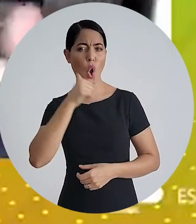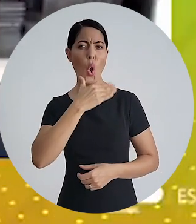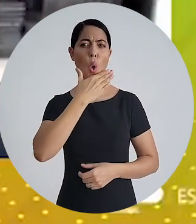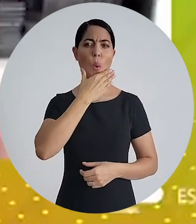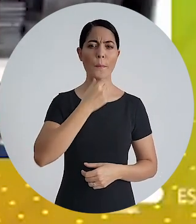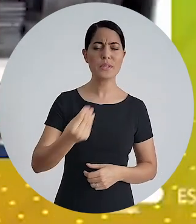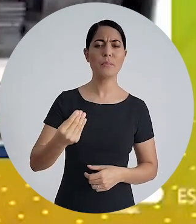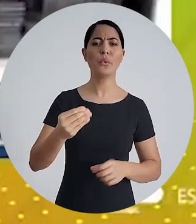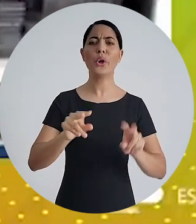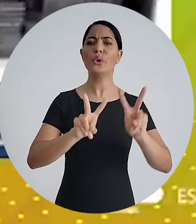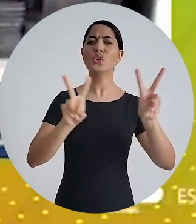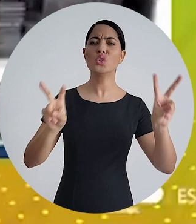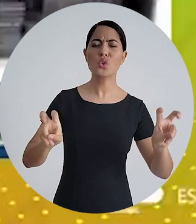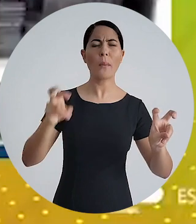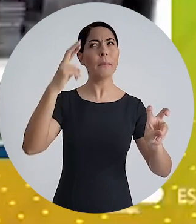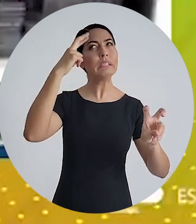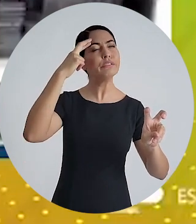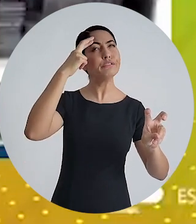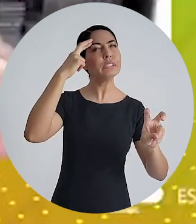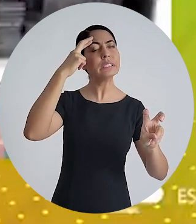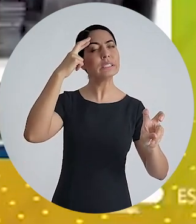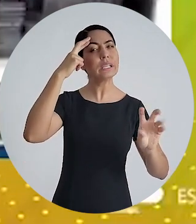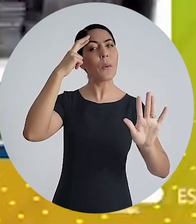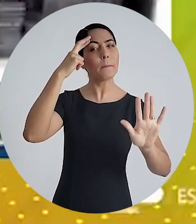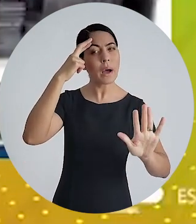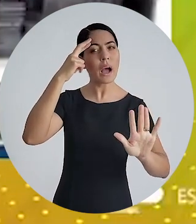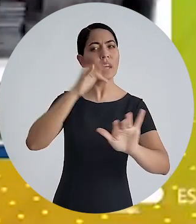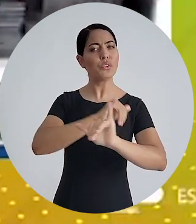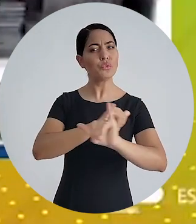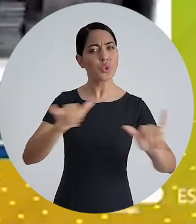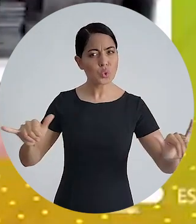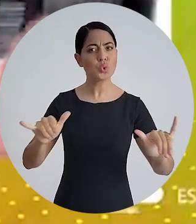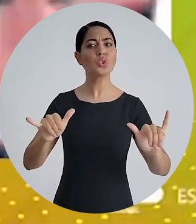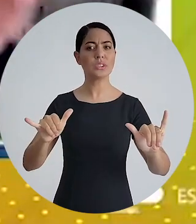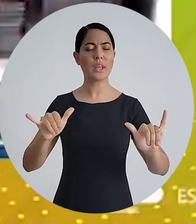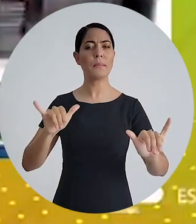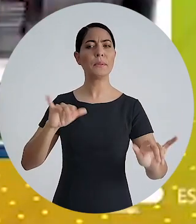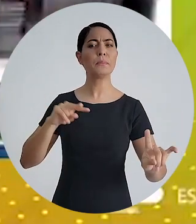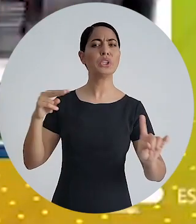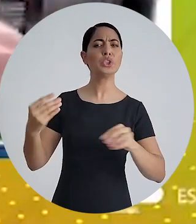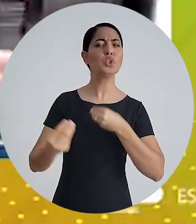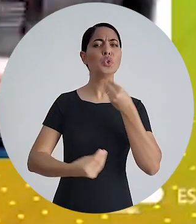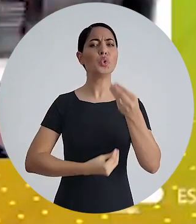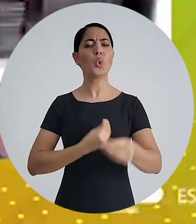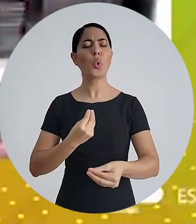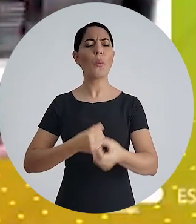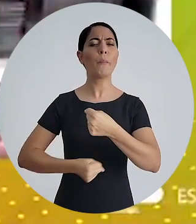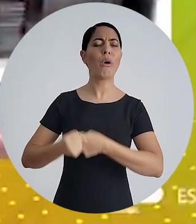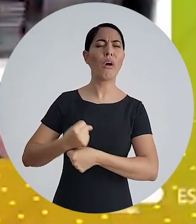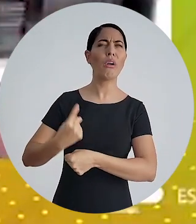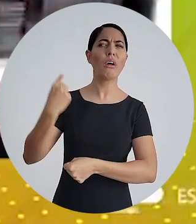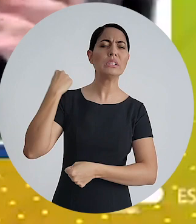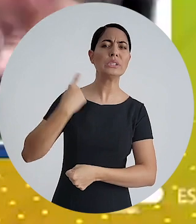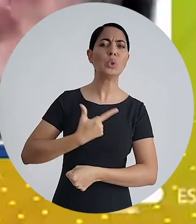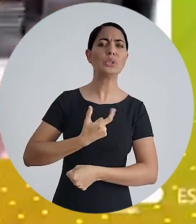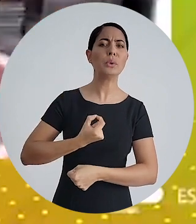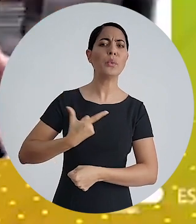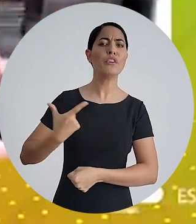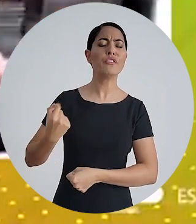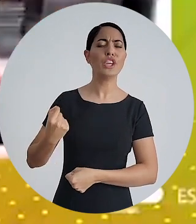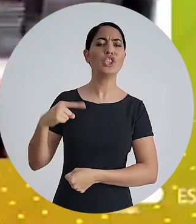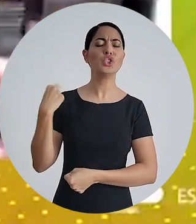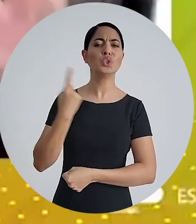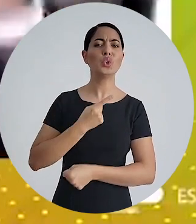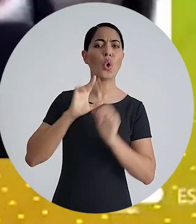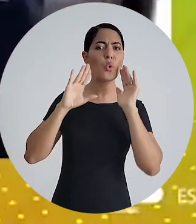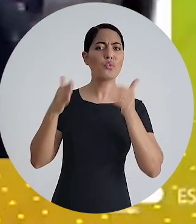uma retrospectiva, uma reflexão em torno de algo que está me incomodando. Porque se você deita os olhos para o ano de 2020, você olha para a